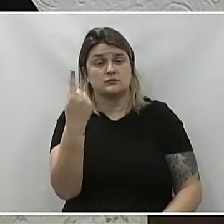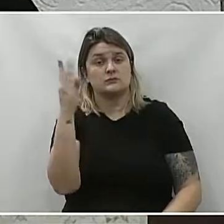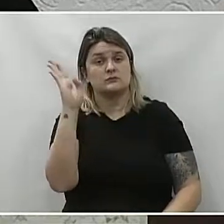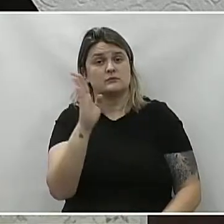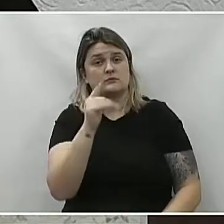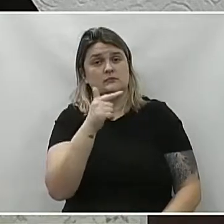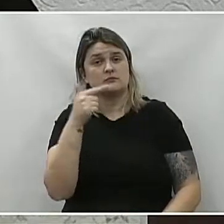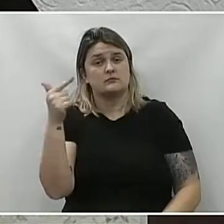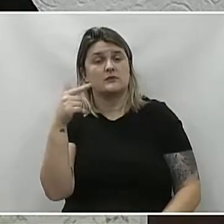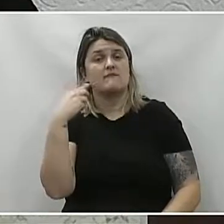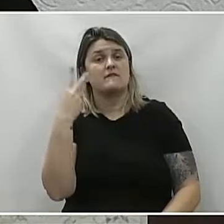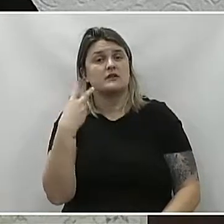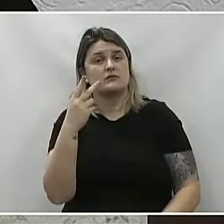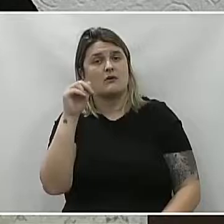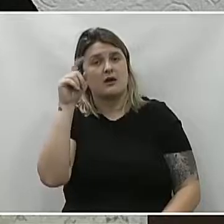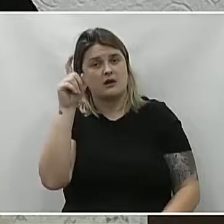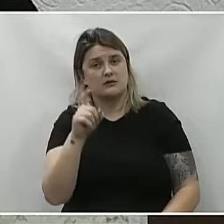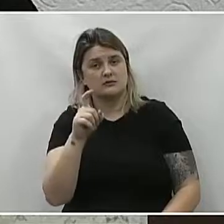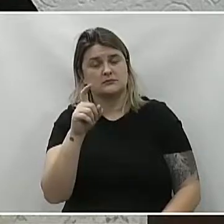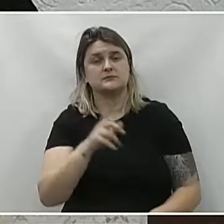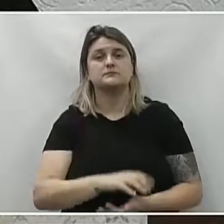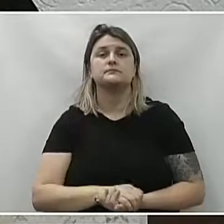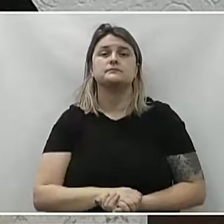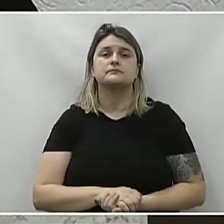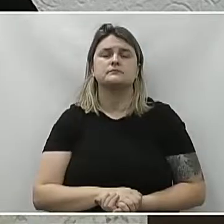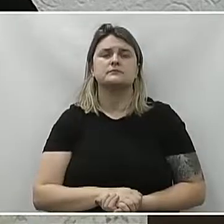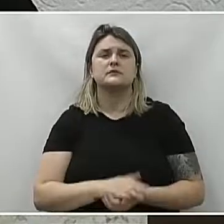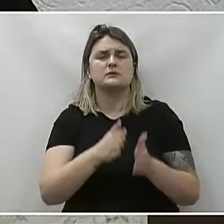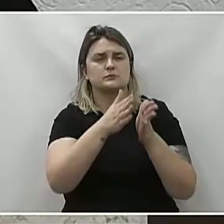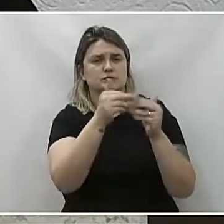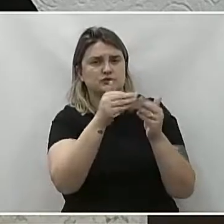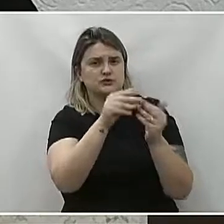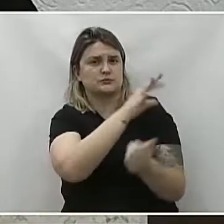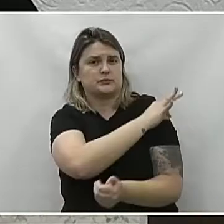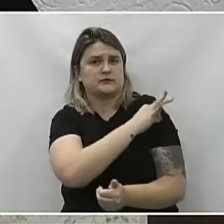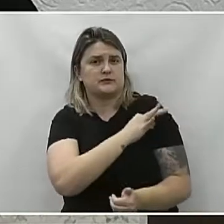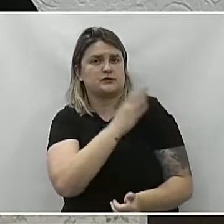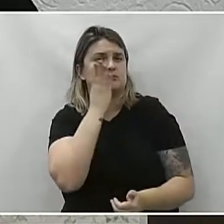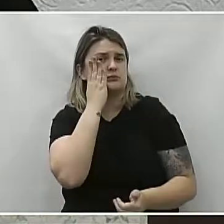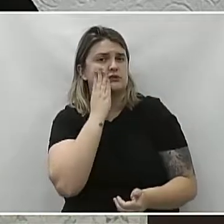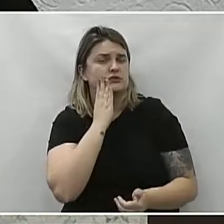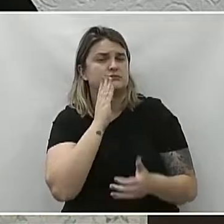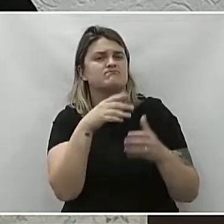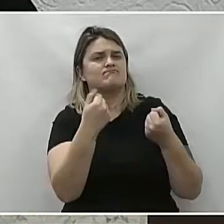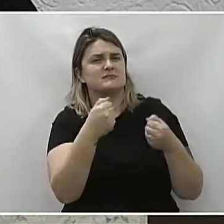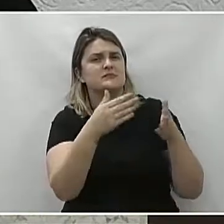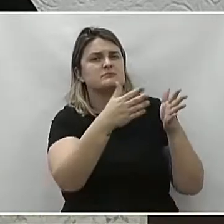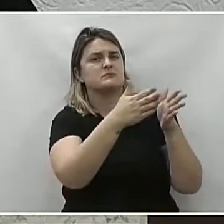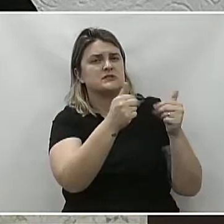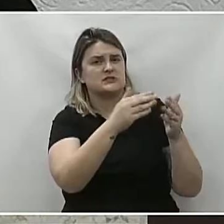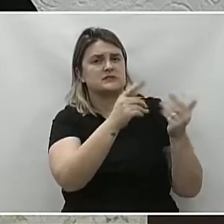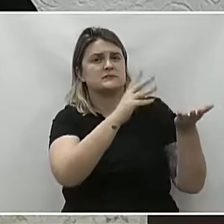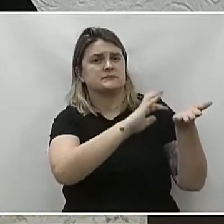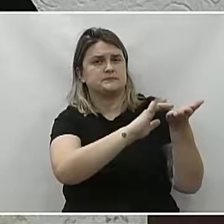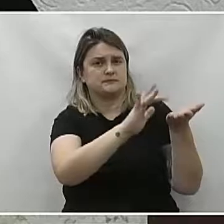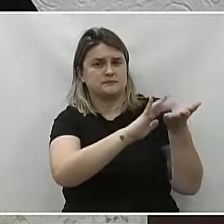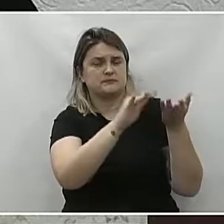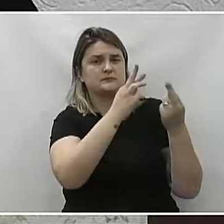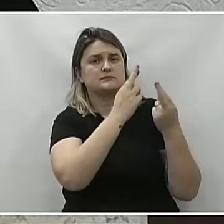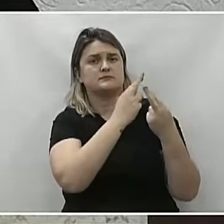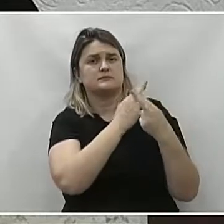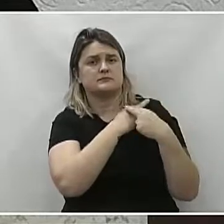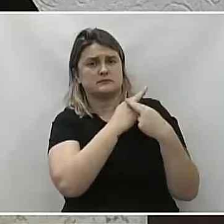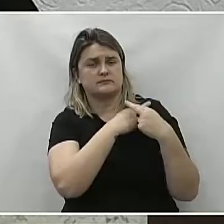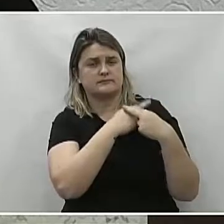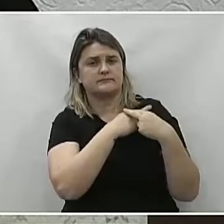de 2022 do vereador Alex de Anastácio ao senhor prefeito municipal para que solicite à secretaria